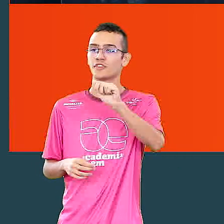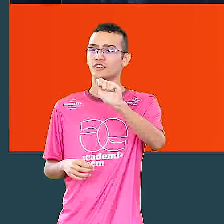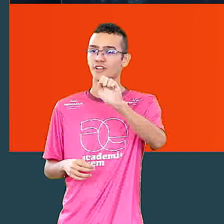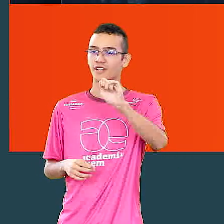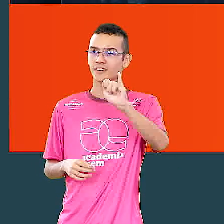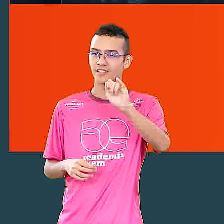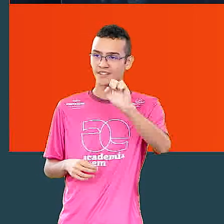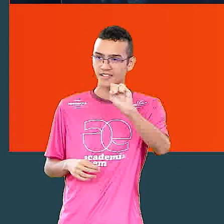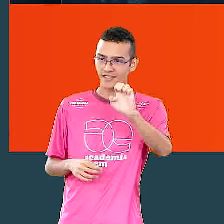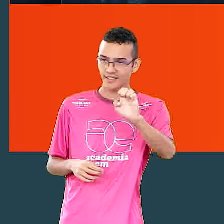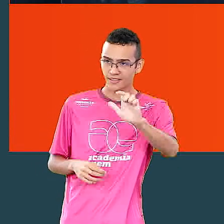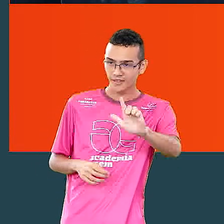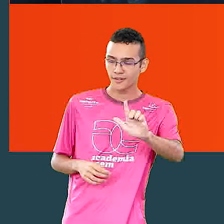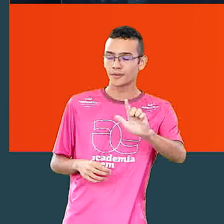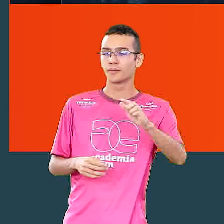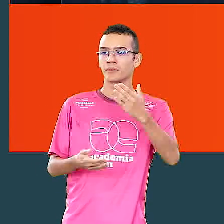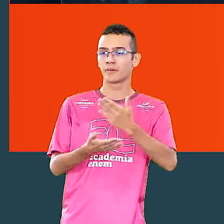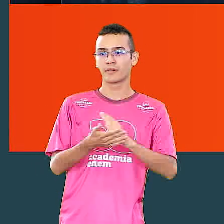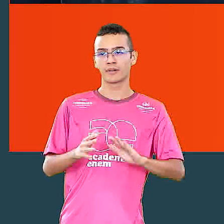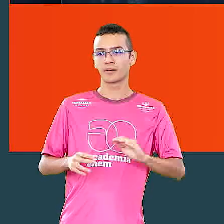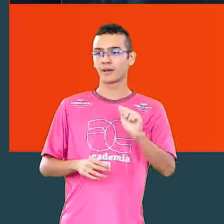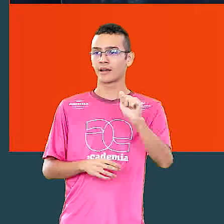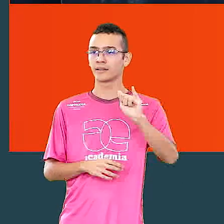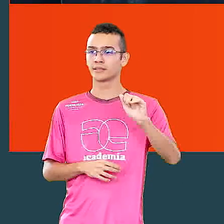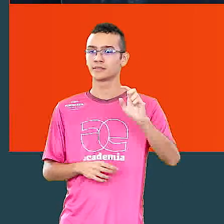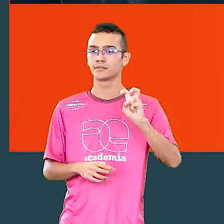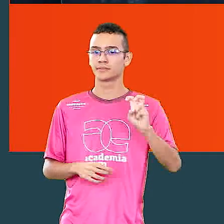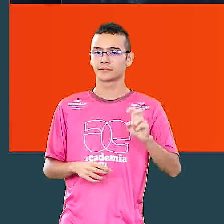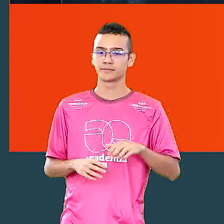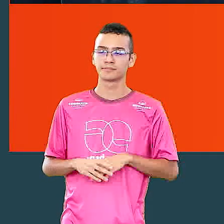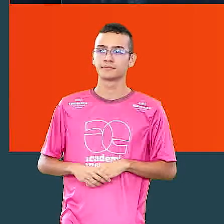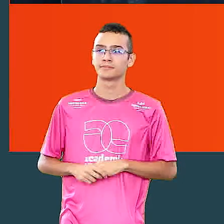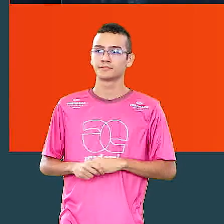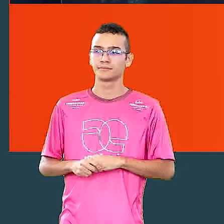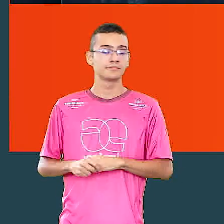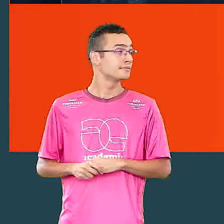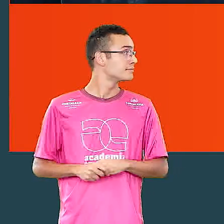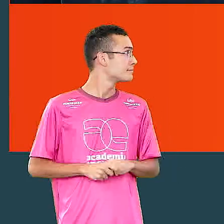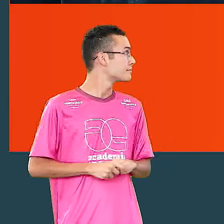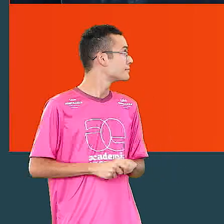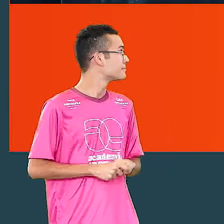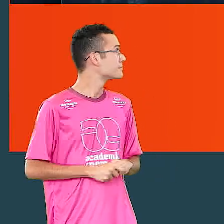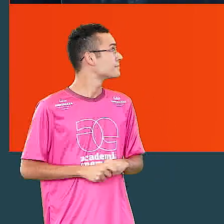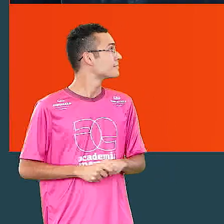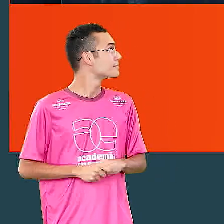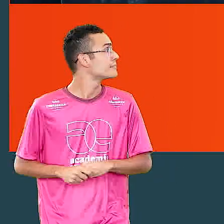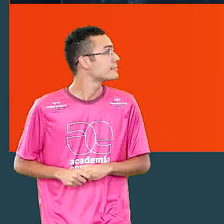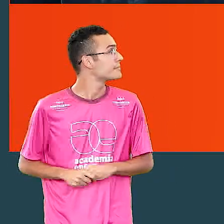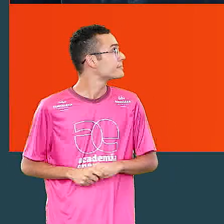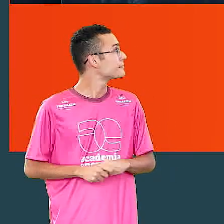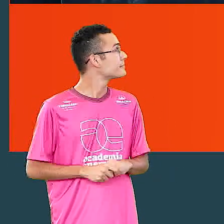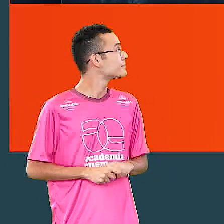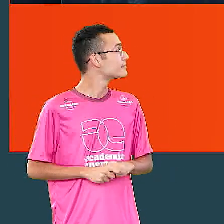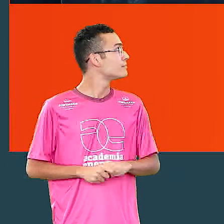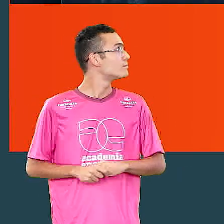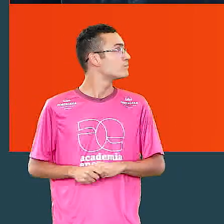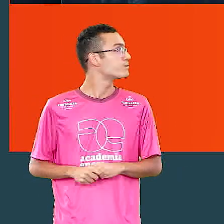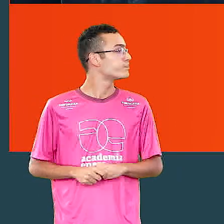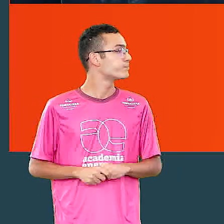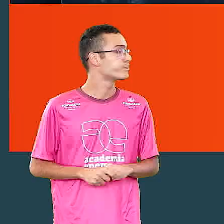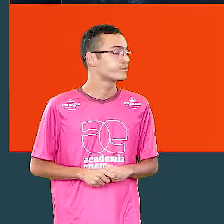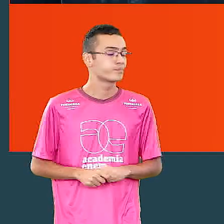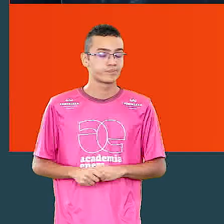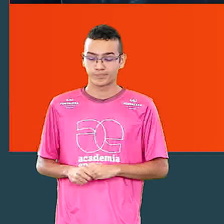Vai. Artigo 11. Excluem-se de qualquer apreciação judicial todos os atos praticados de acordo com este ato institucional e